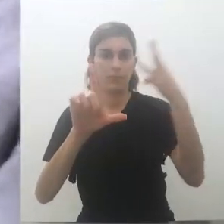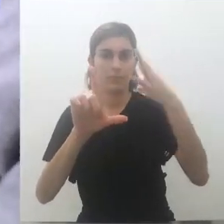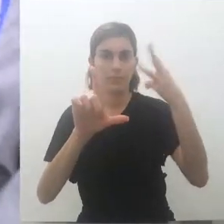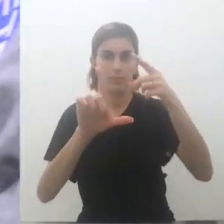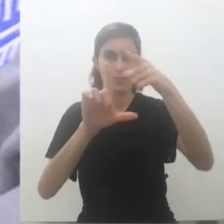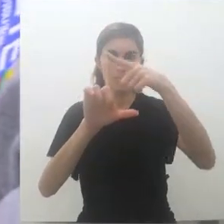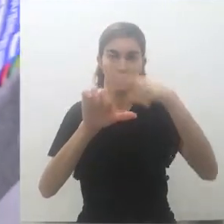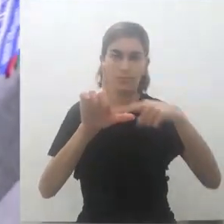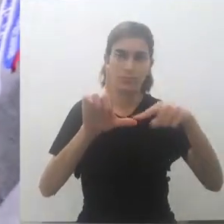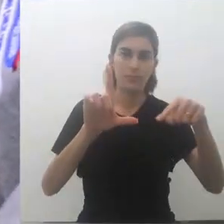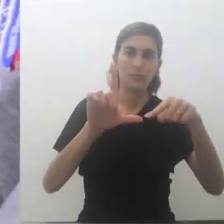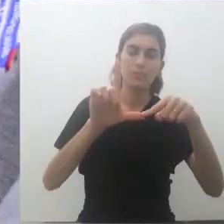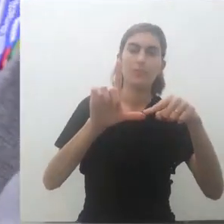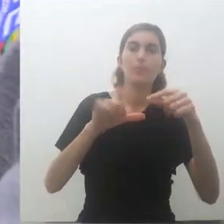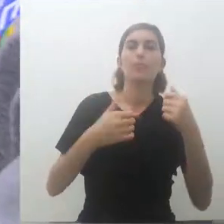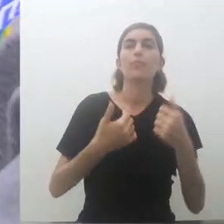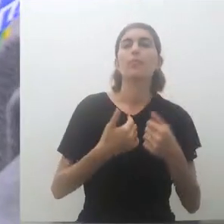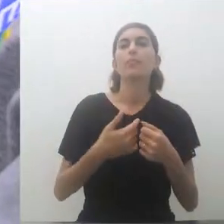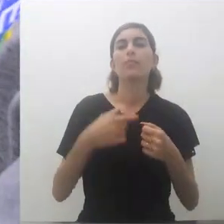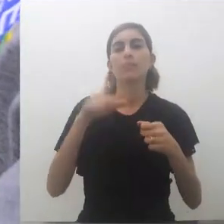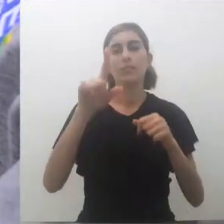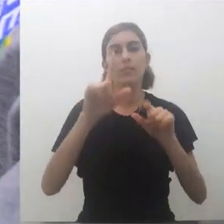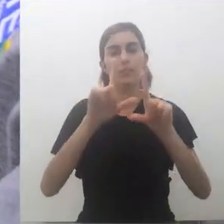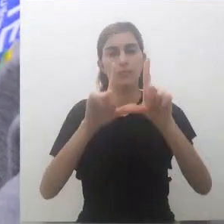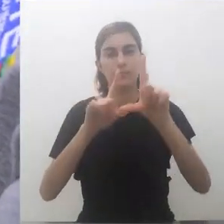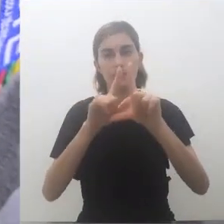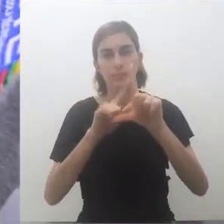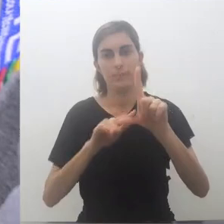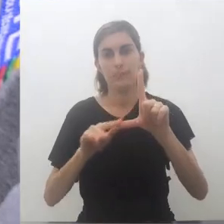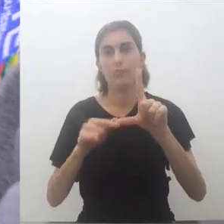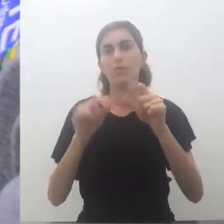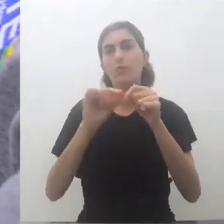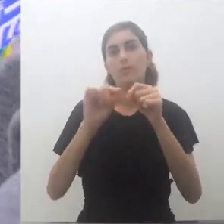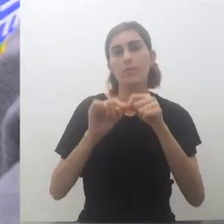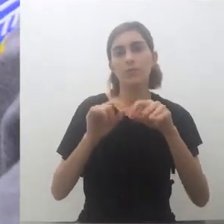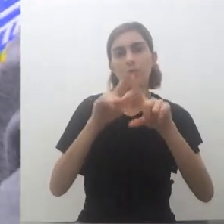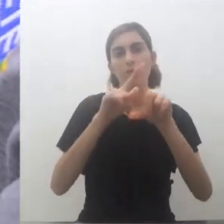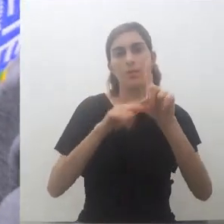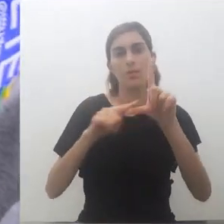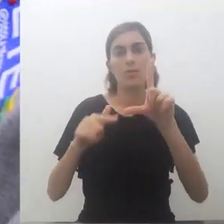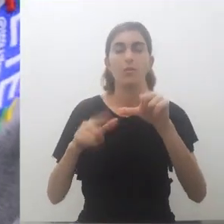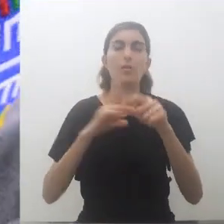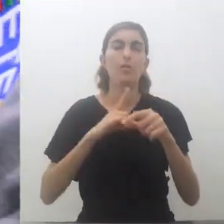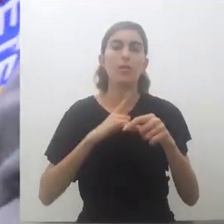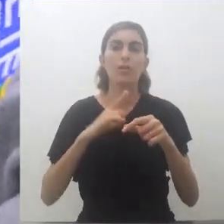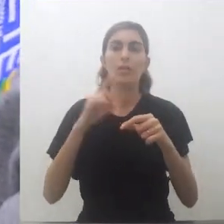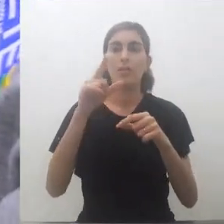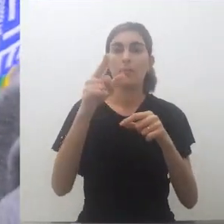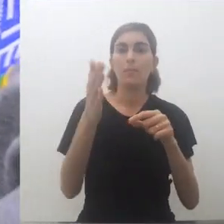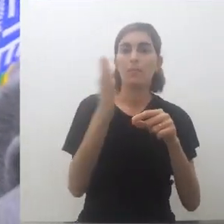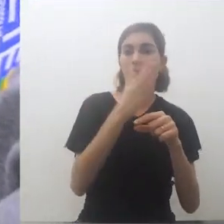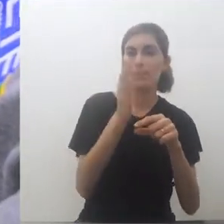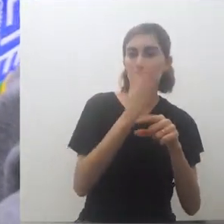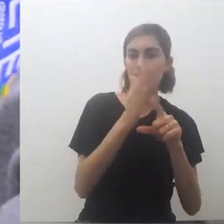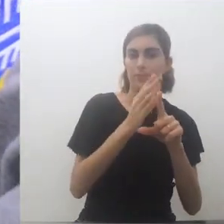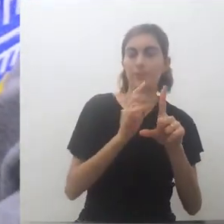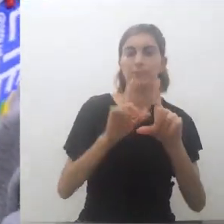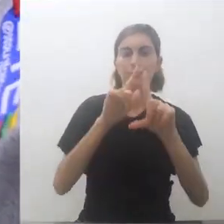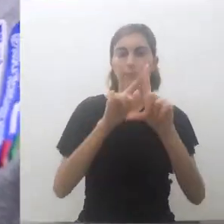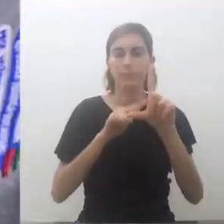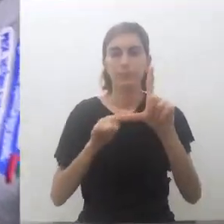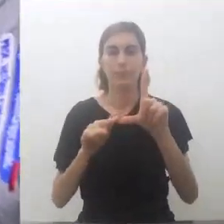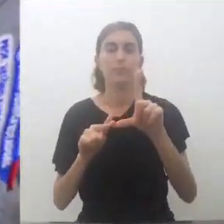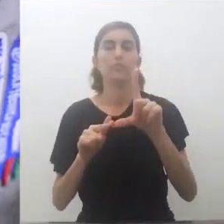à esquerda, ela tem uma forma de L. Você tem um elemento que está mais à esquerda, né? A nossa